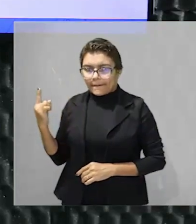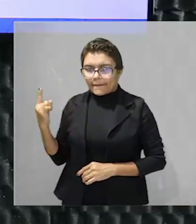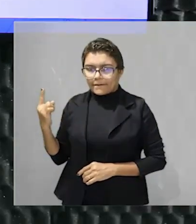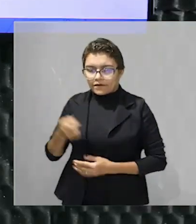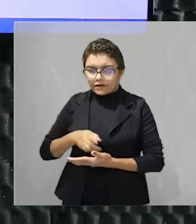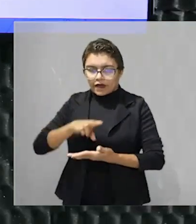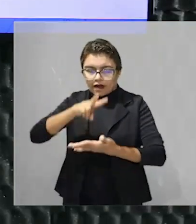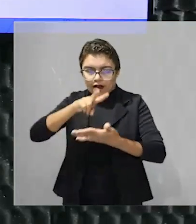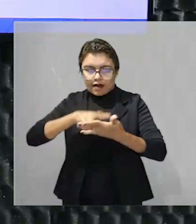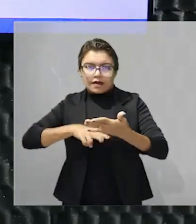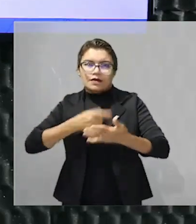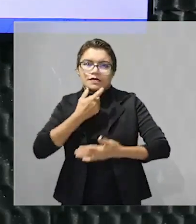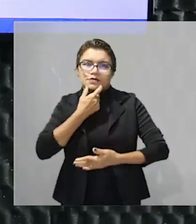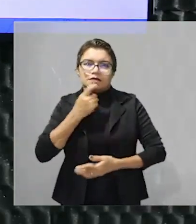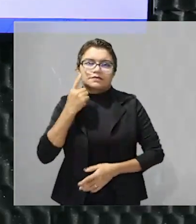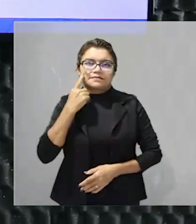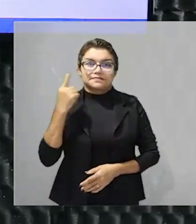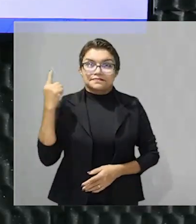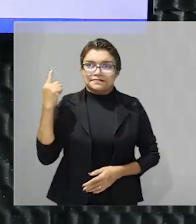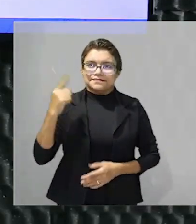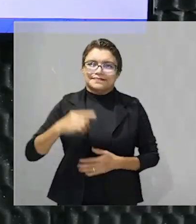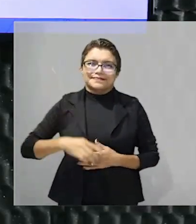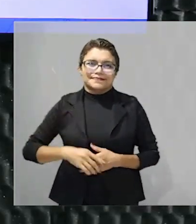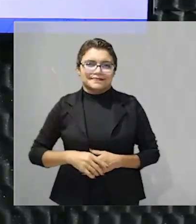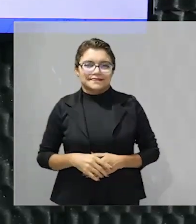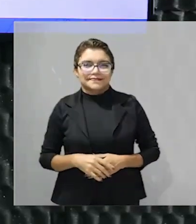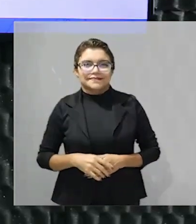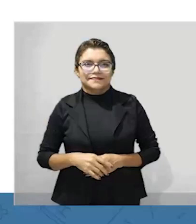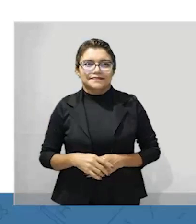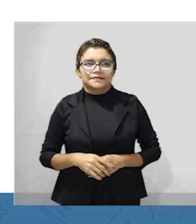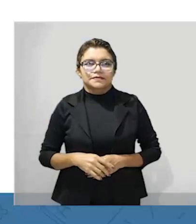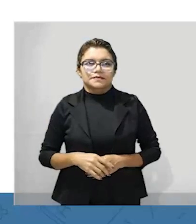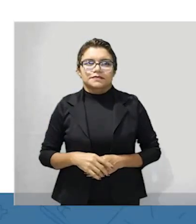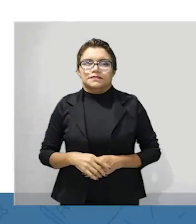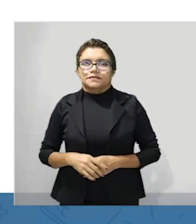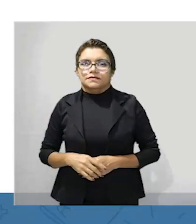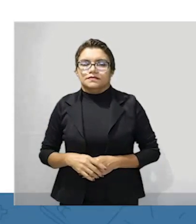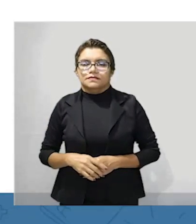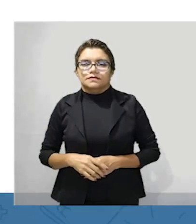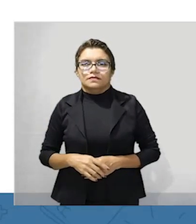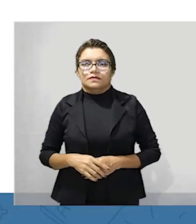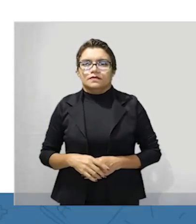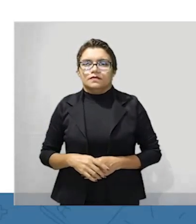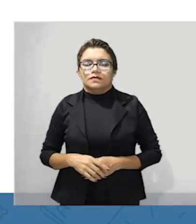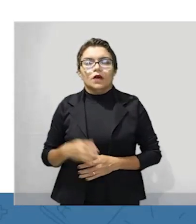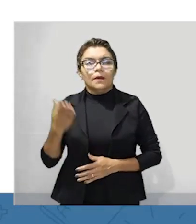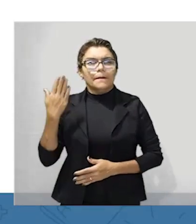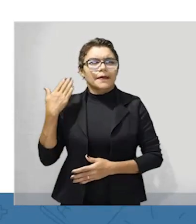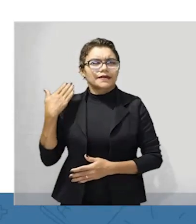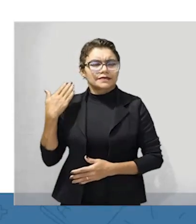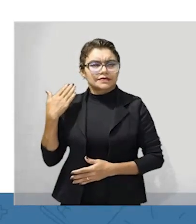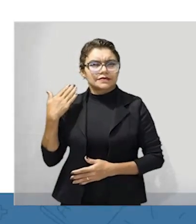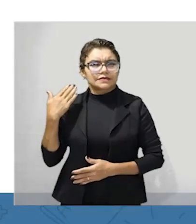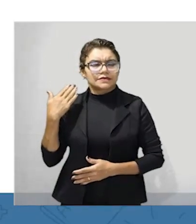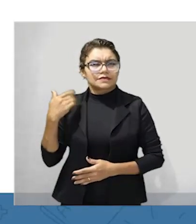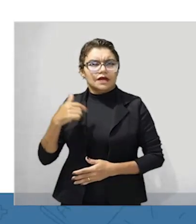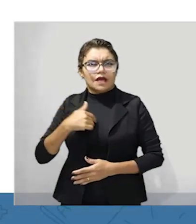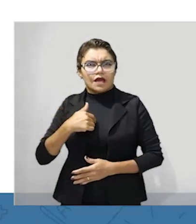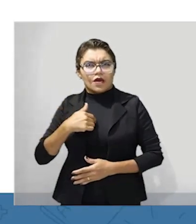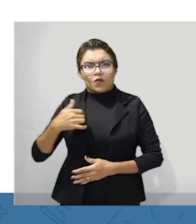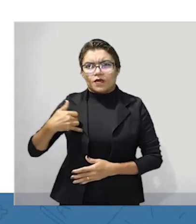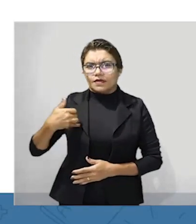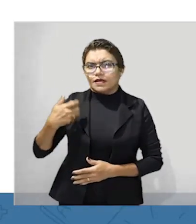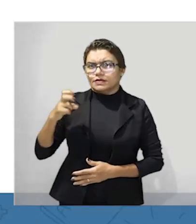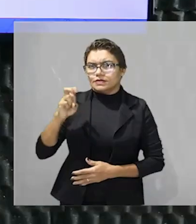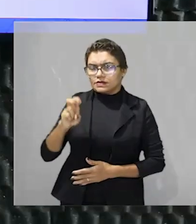5, everyone told me to be a big boy. Quando eu tinha 5 anos, todo mundo pedia para eu